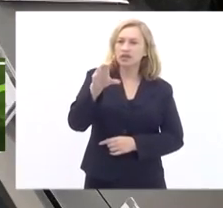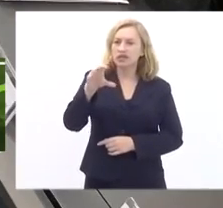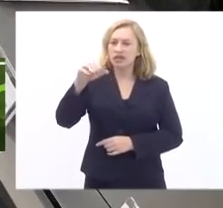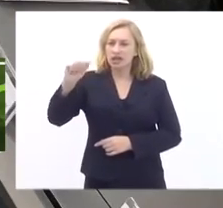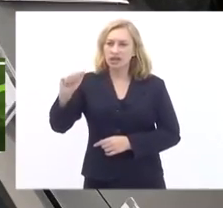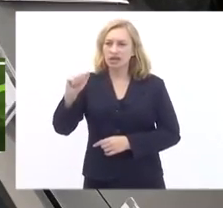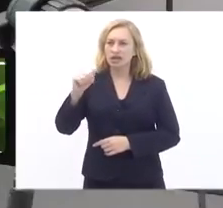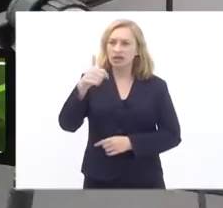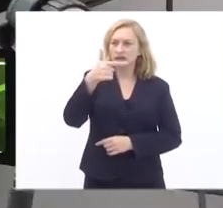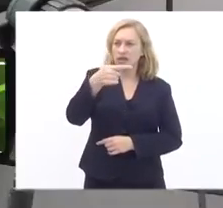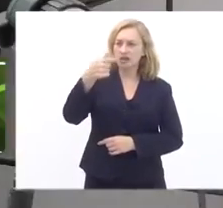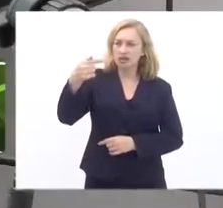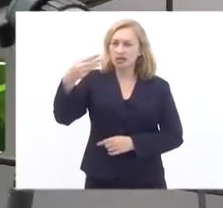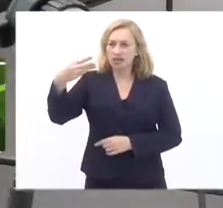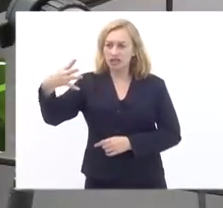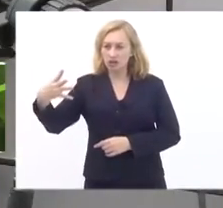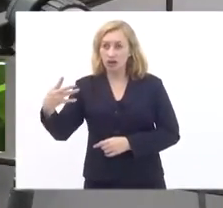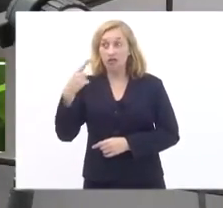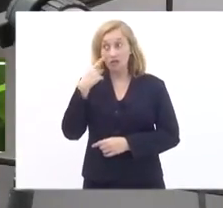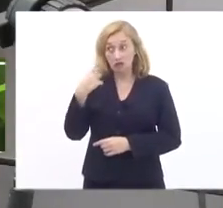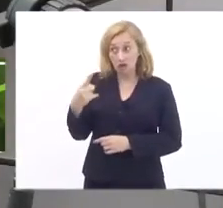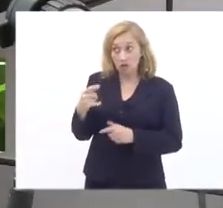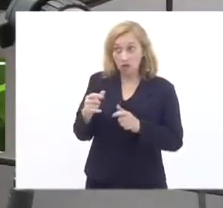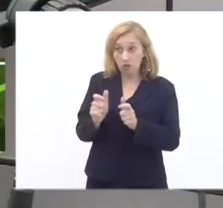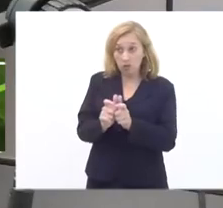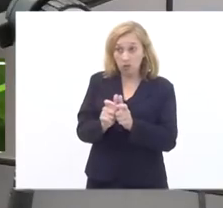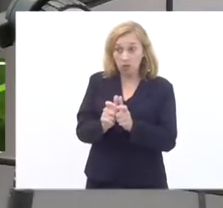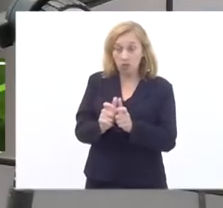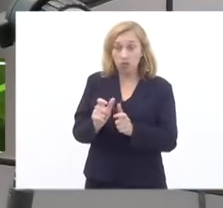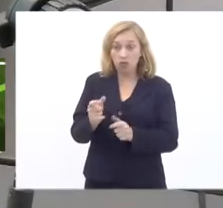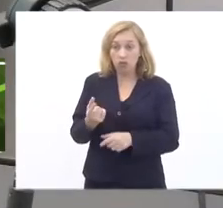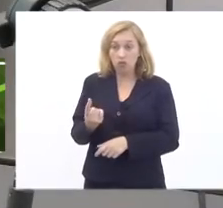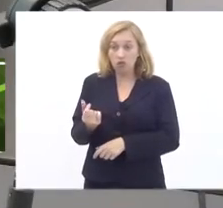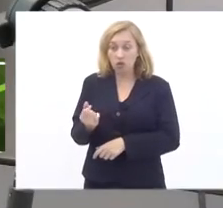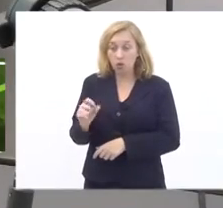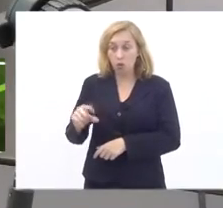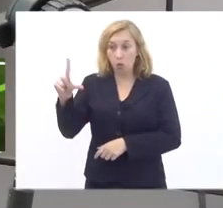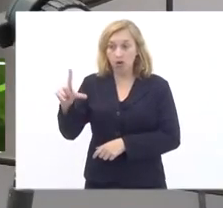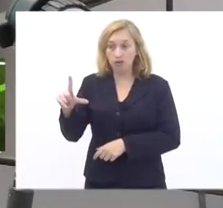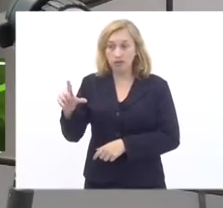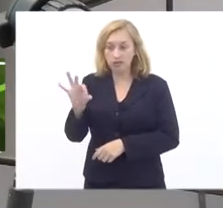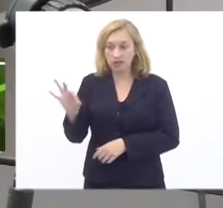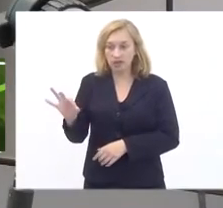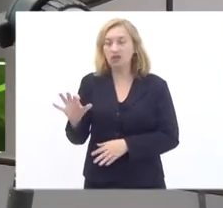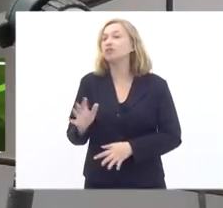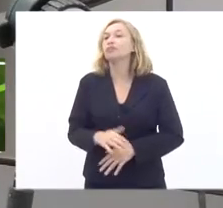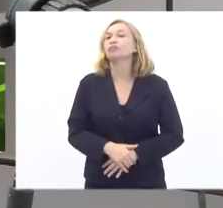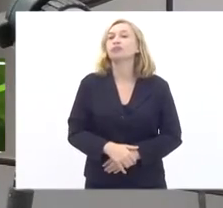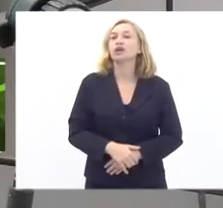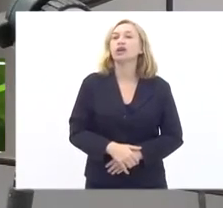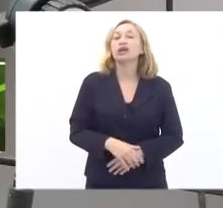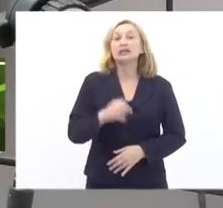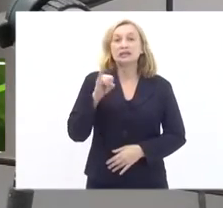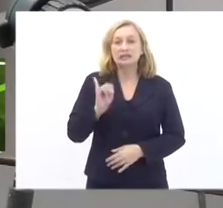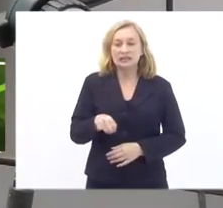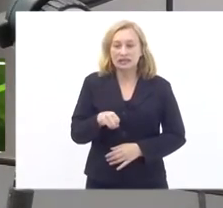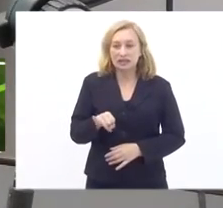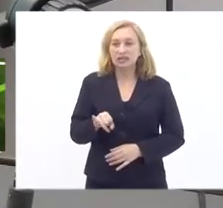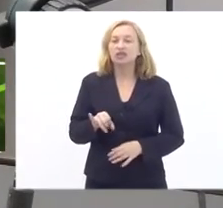essa boca de jacaré. Mas isso vai mexendo ano a ano, né? Então, se